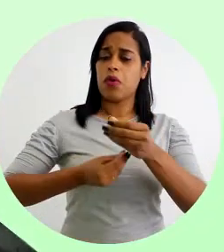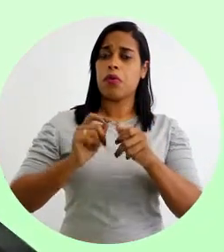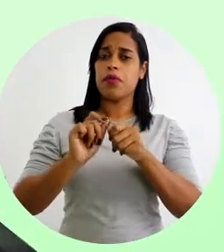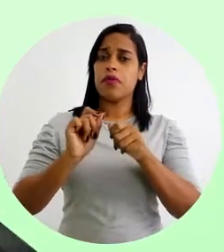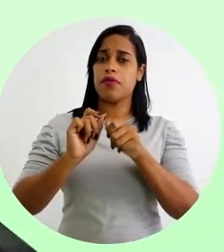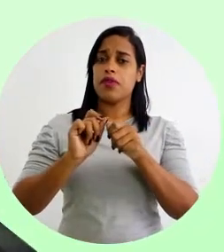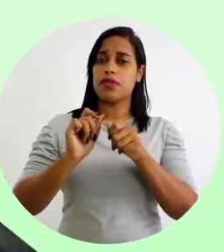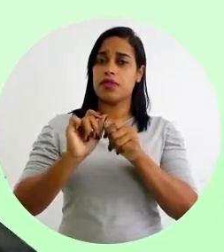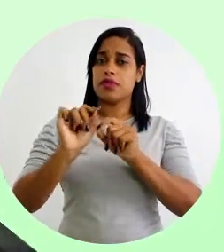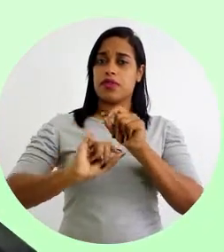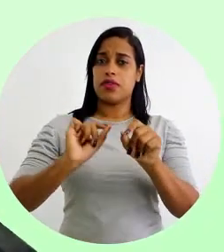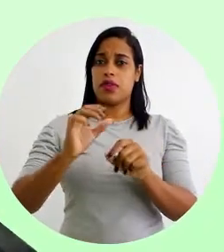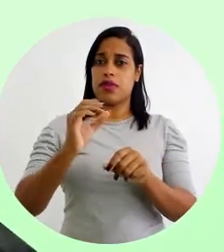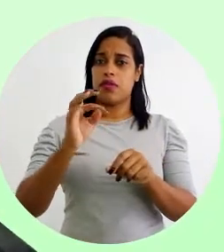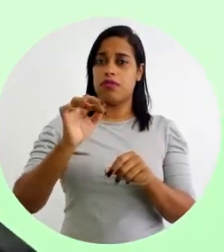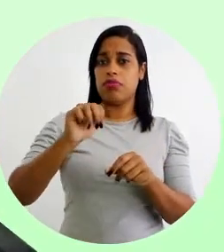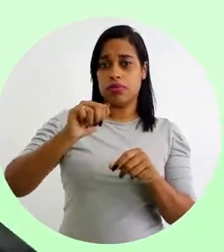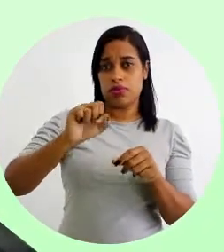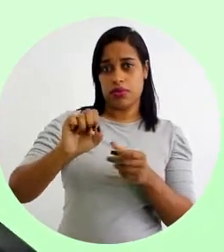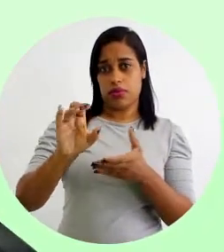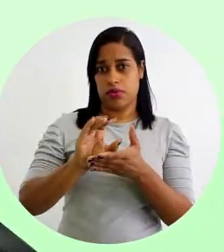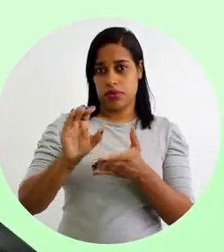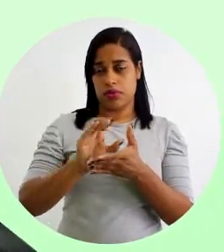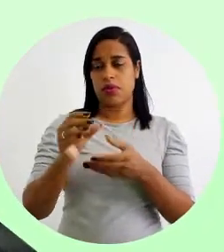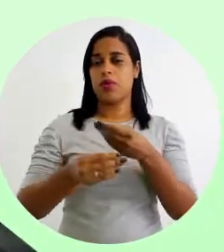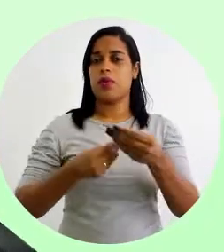como fazer a prestação de conta?